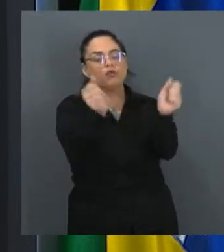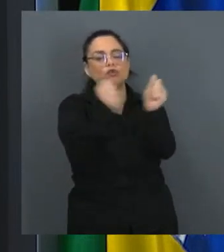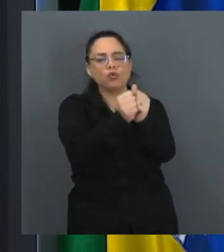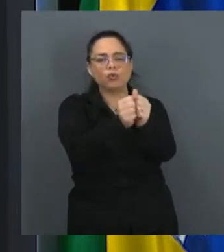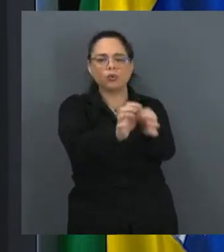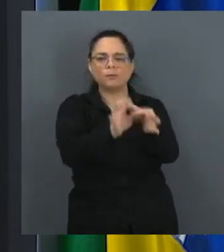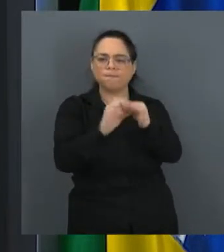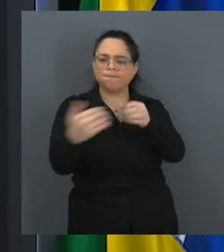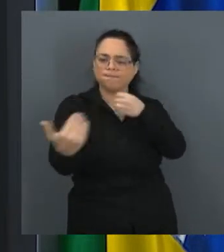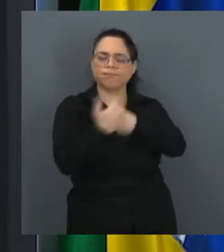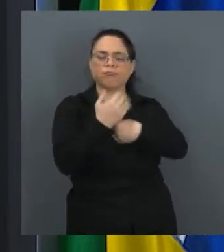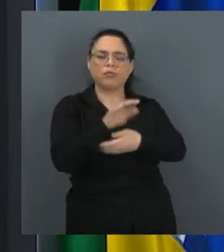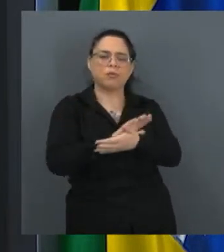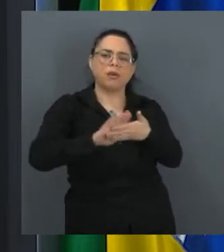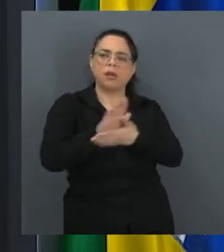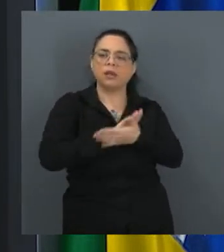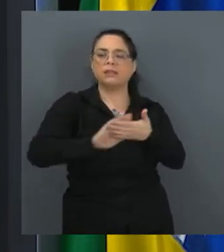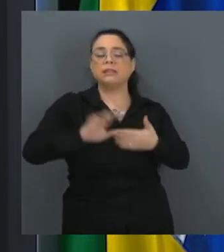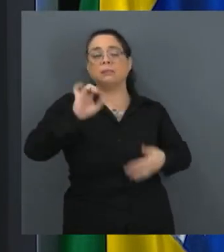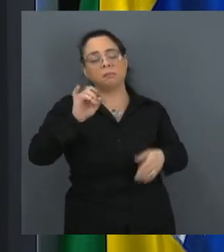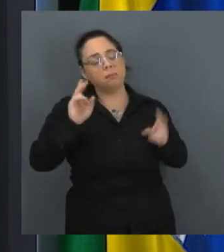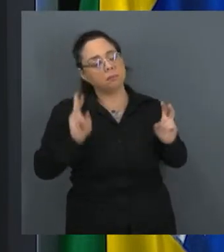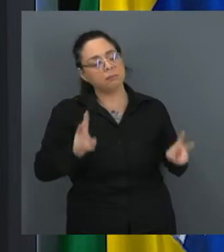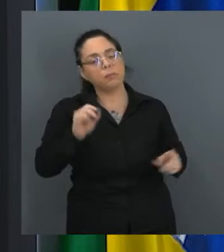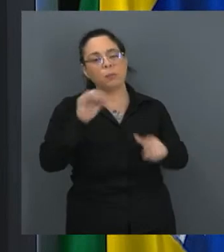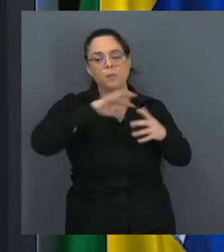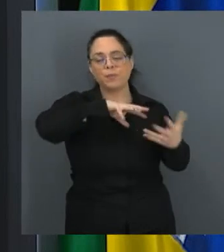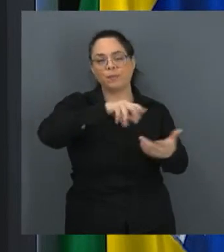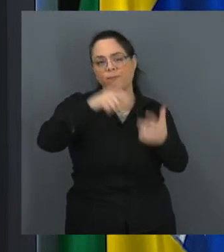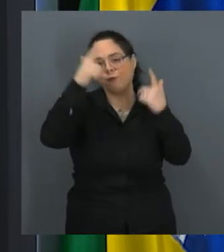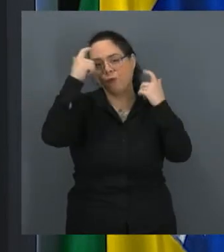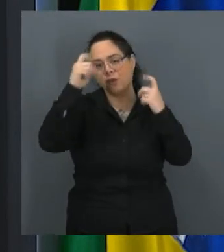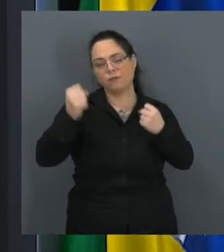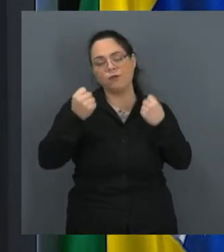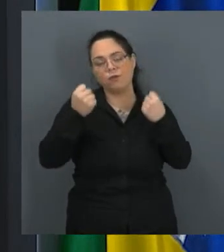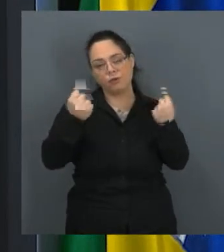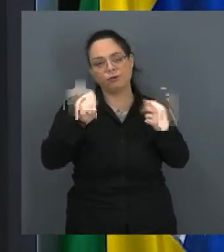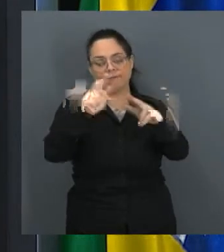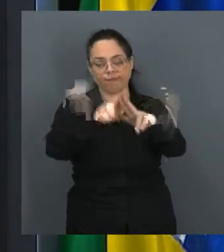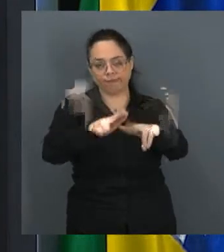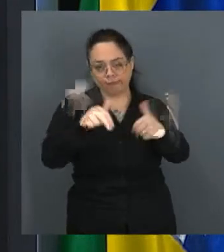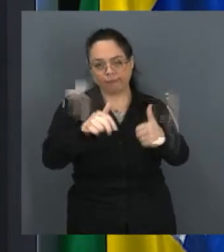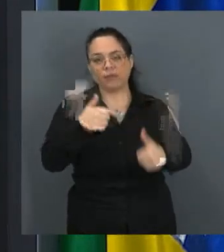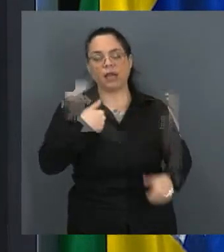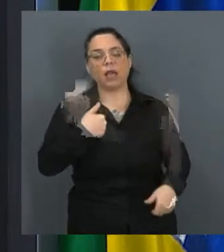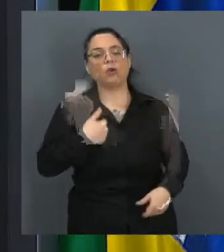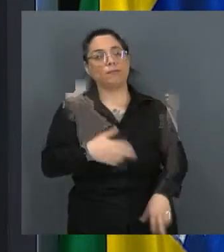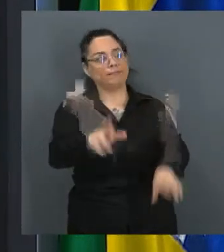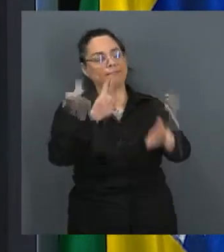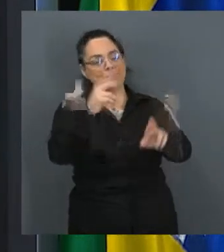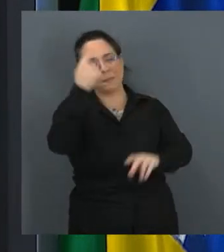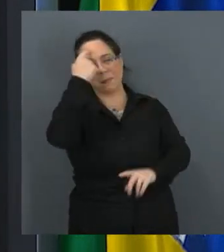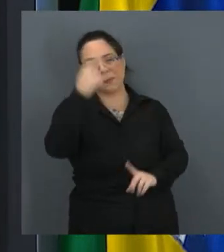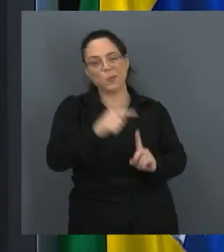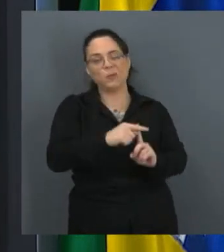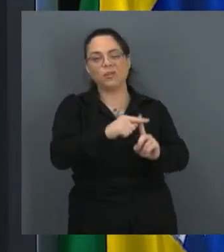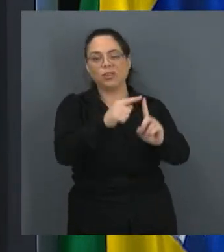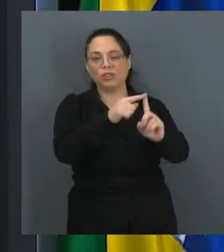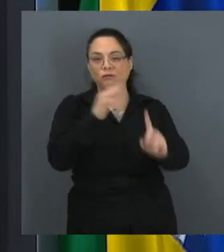imbatíveis, mesmo no mundo cada vez mais violento. Por isso, continuo otimista em relação ao nosso